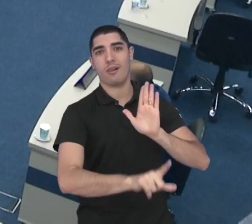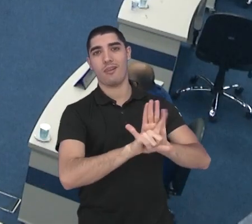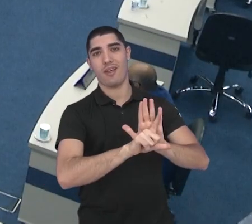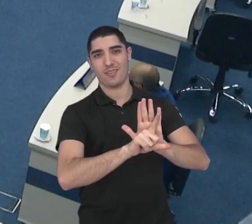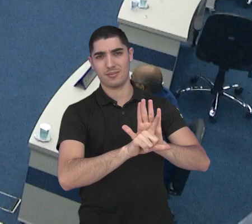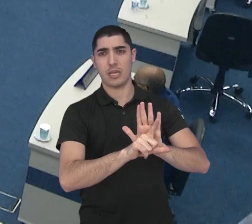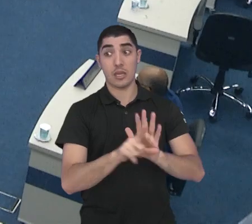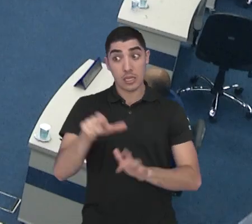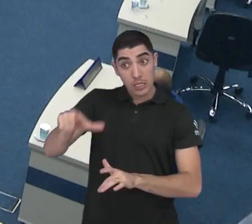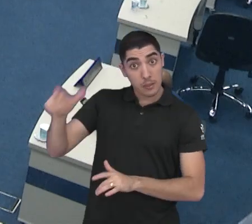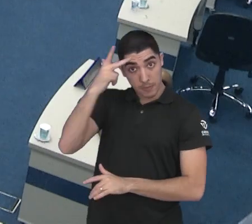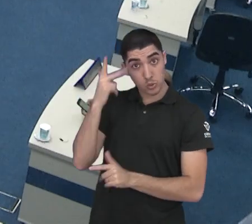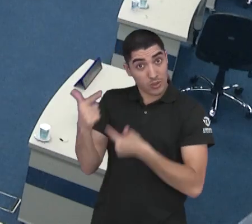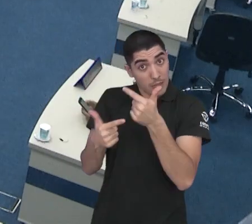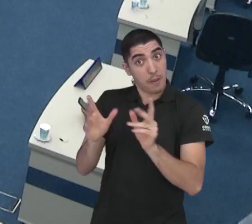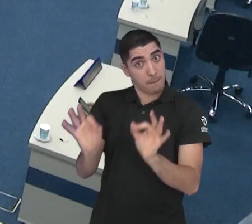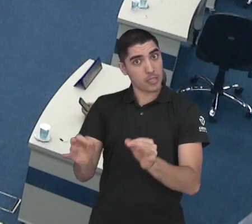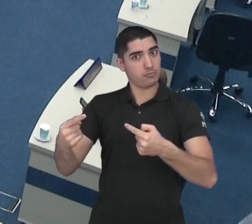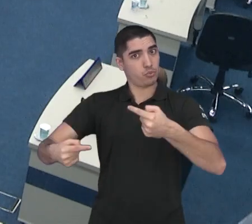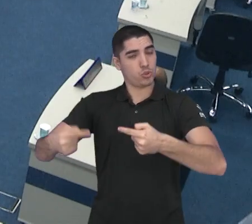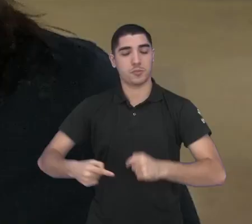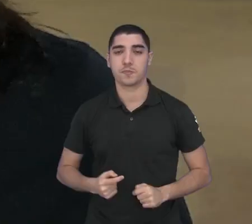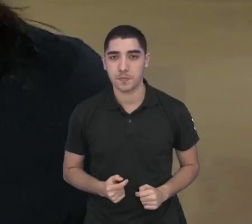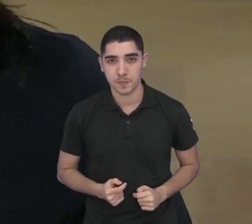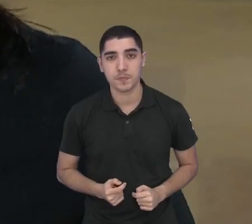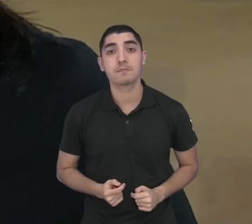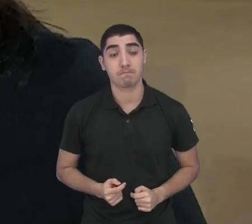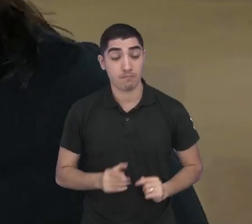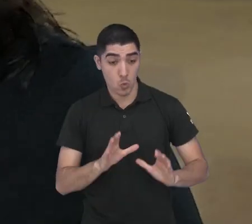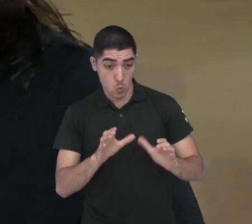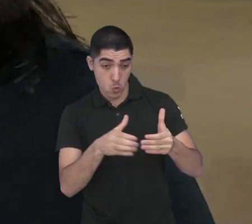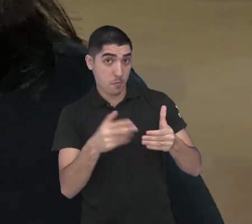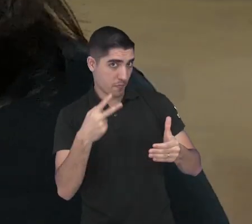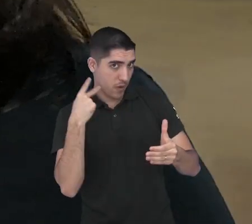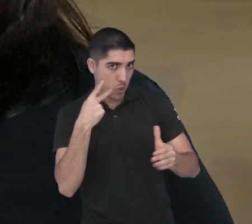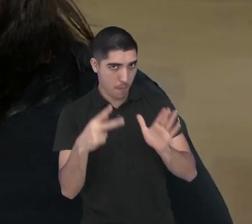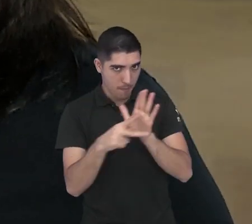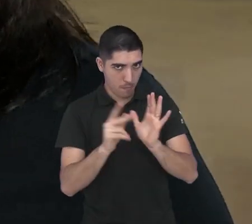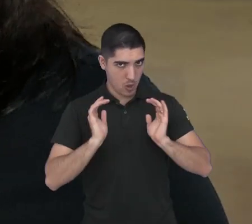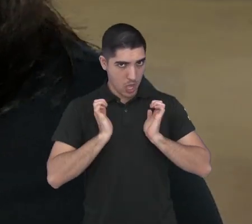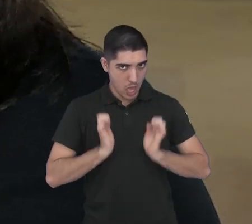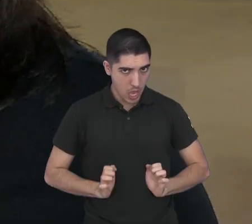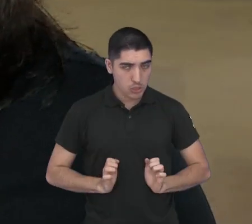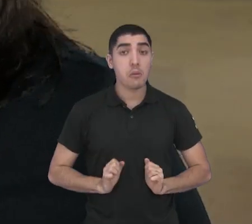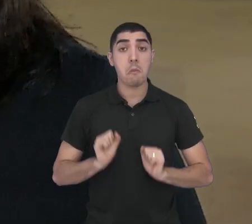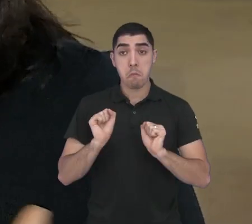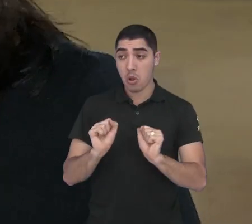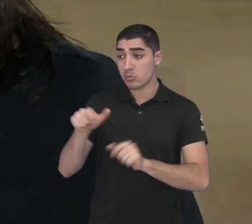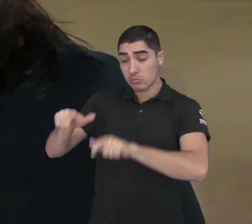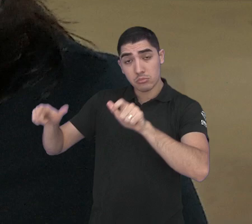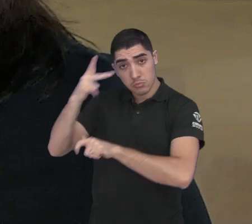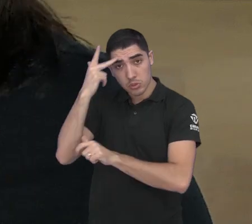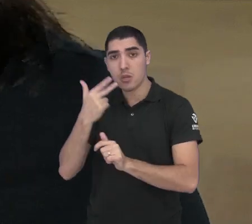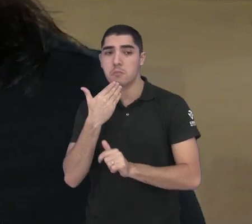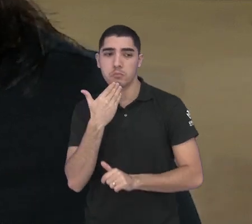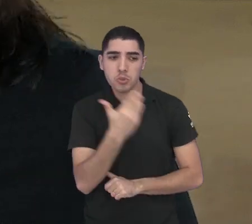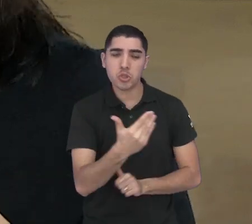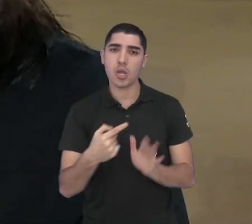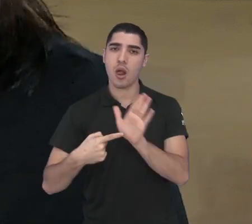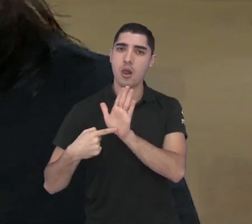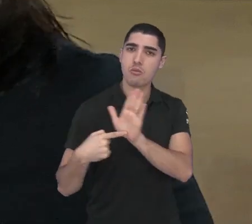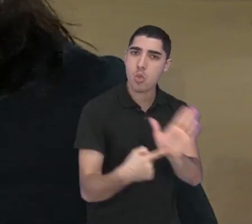o comportamento esperado por agentes públicos. Os vereadores que fazem parte da Comissão de Ética podem receber alguma denúncia,